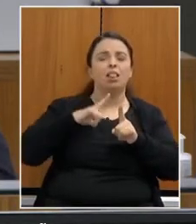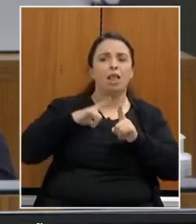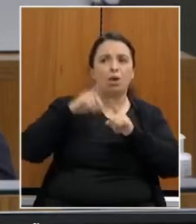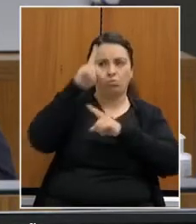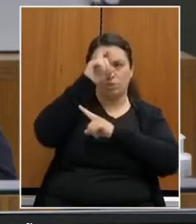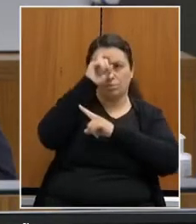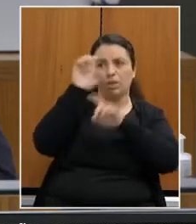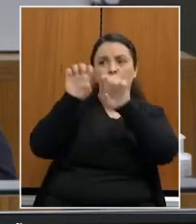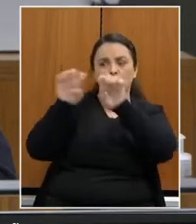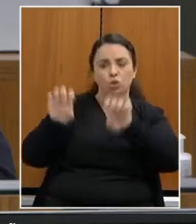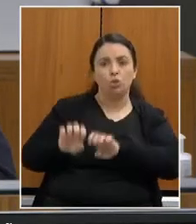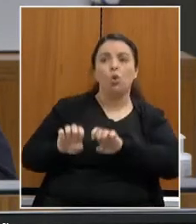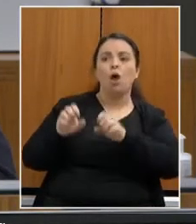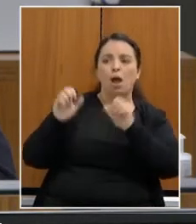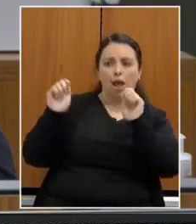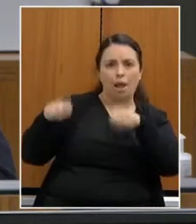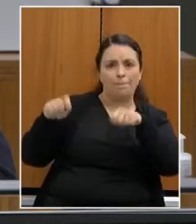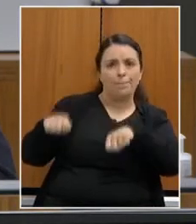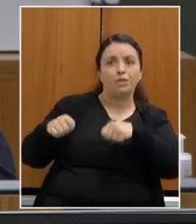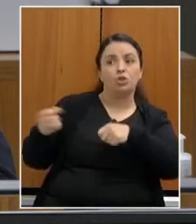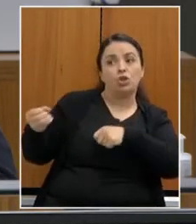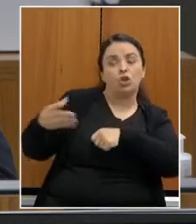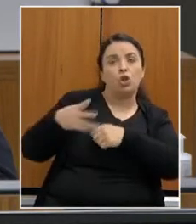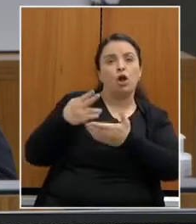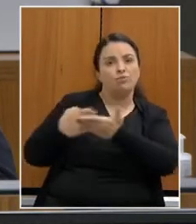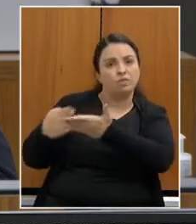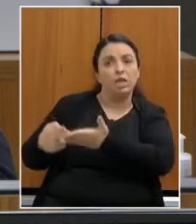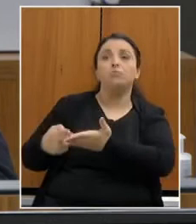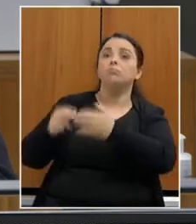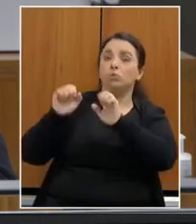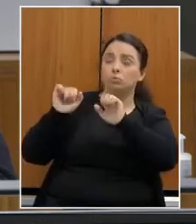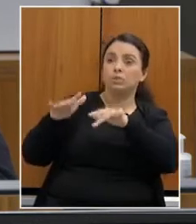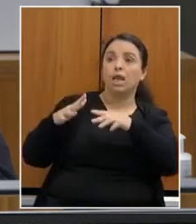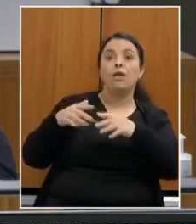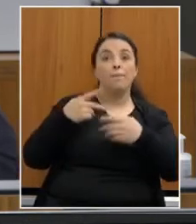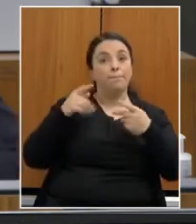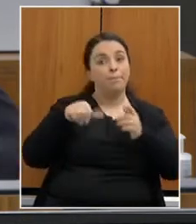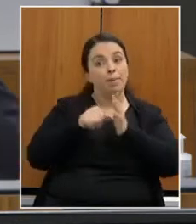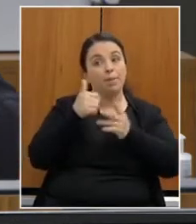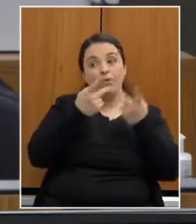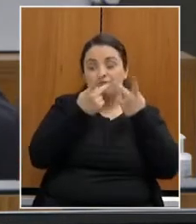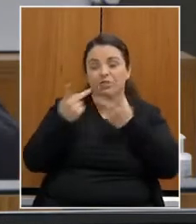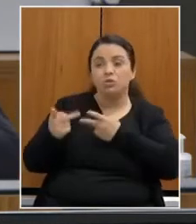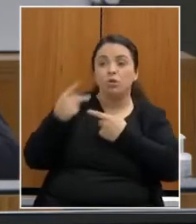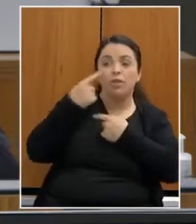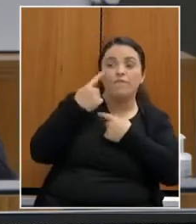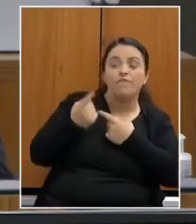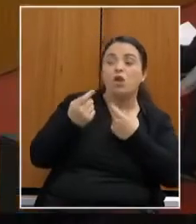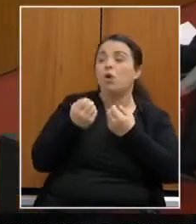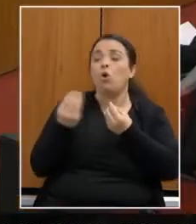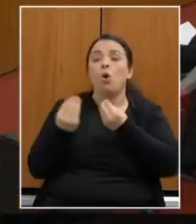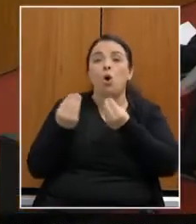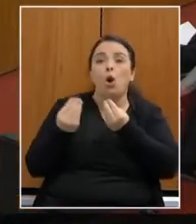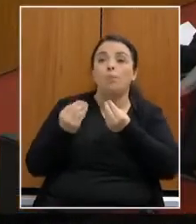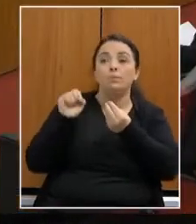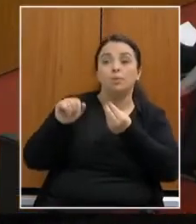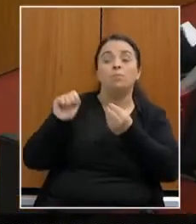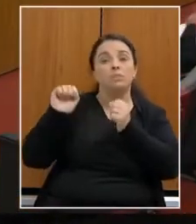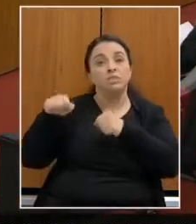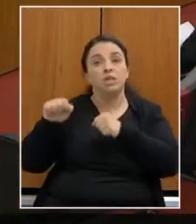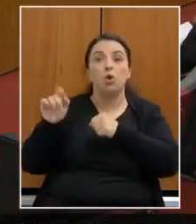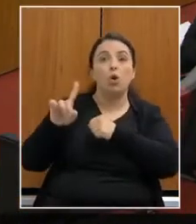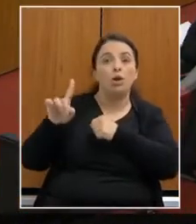visita e olha as condições tanto de recursos humanos quanto de estrutura física eu volto